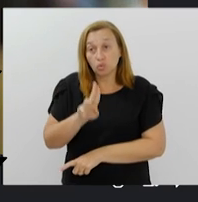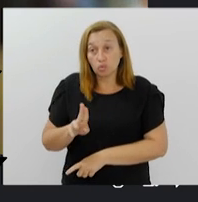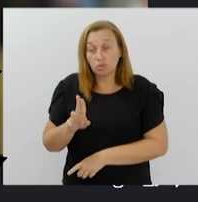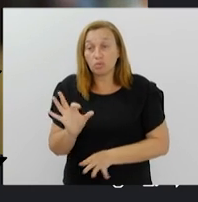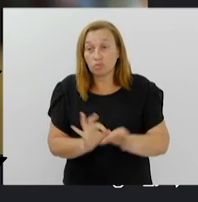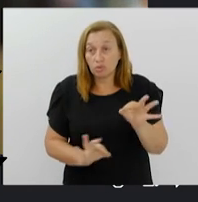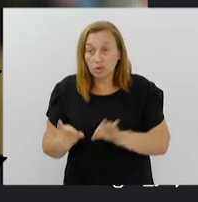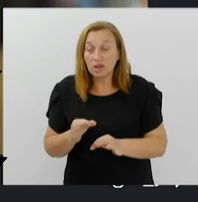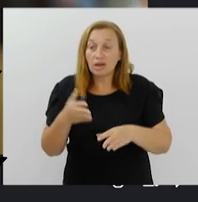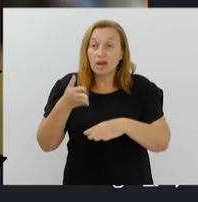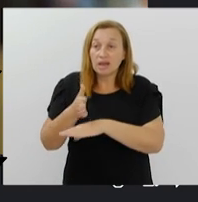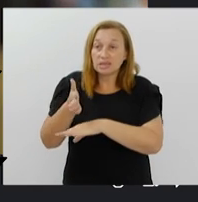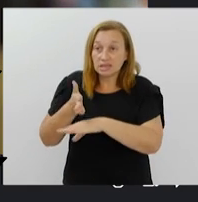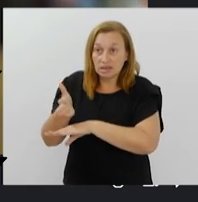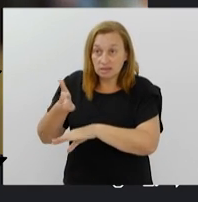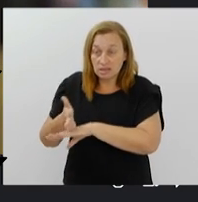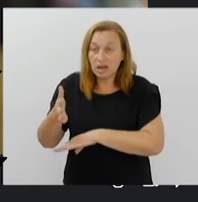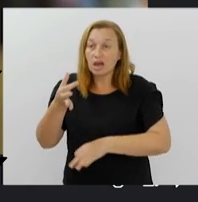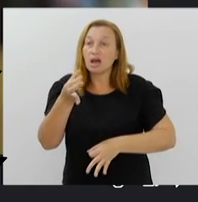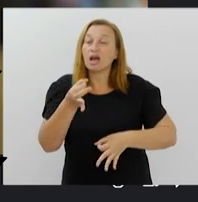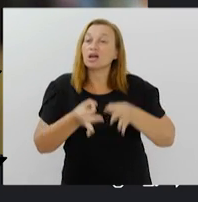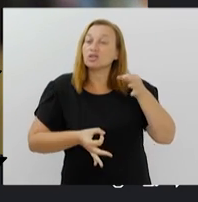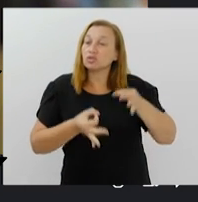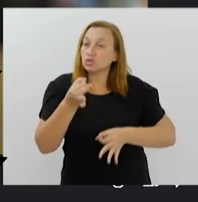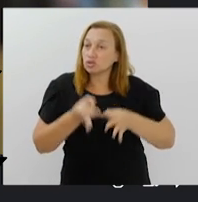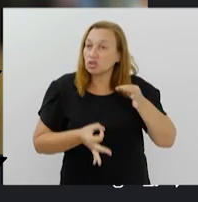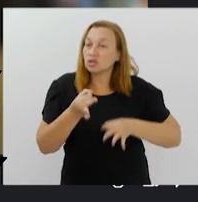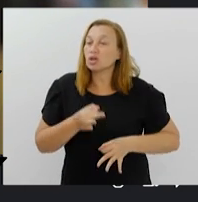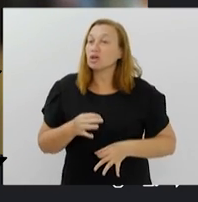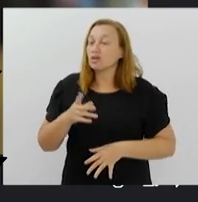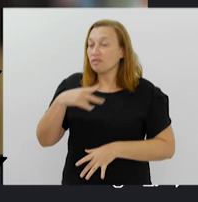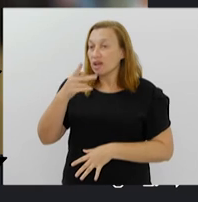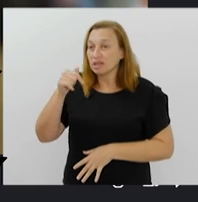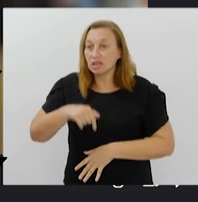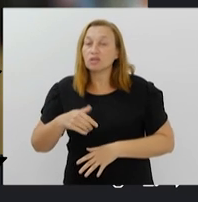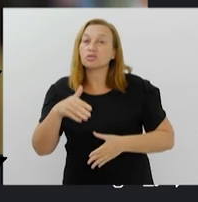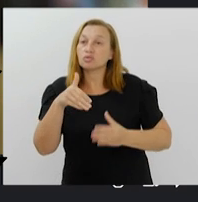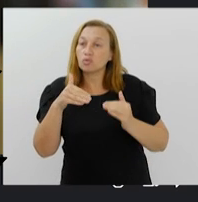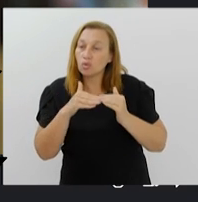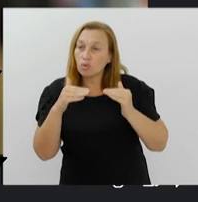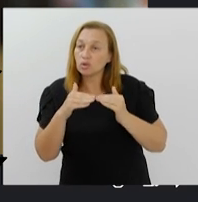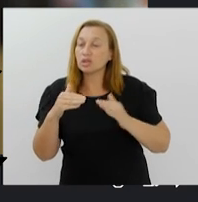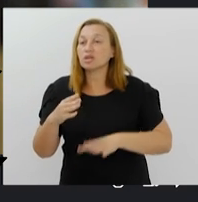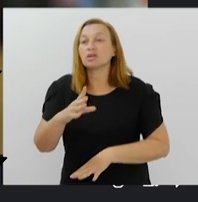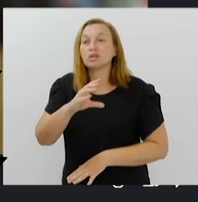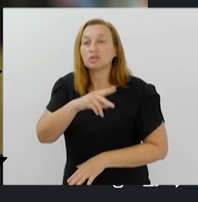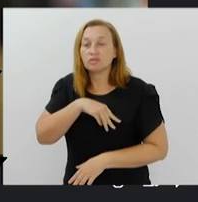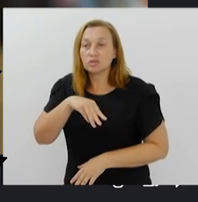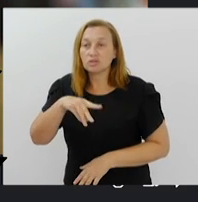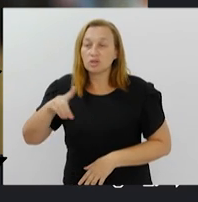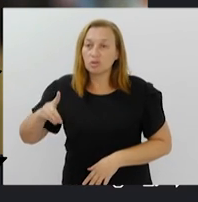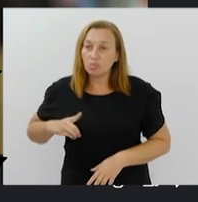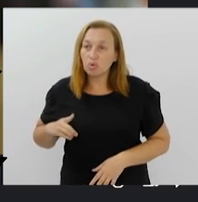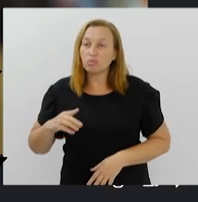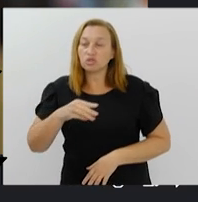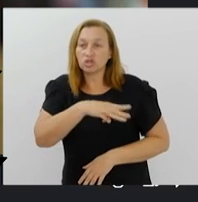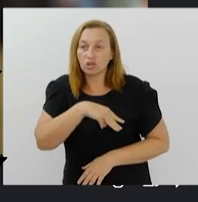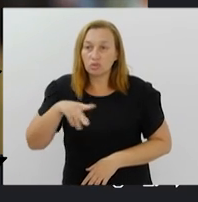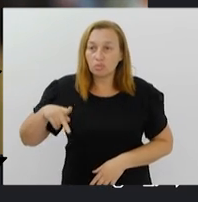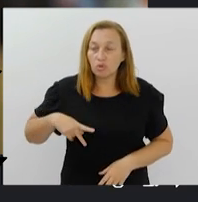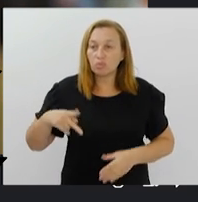acessar a justiça né foi citado aqui nós concordamos que a Defensoria Pública o ministério público os procons